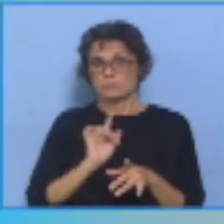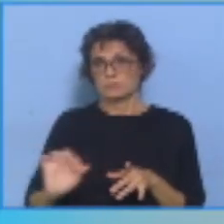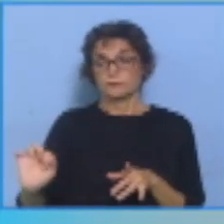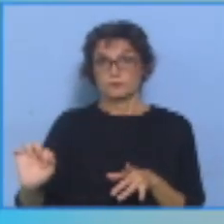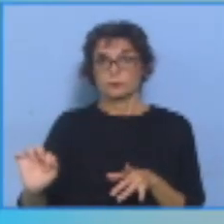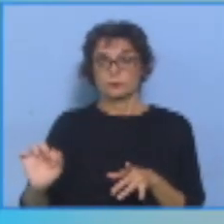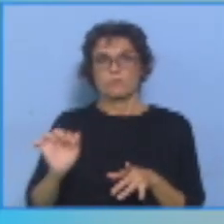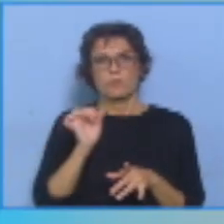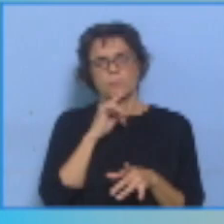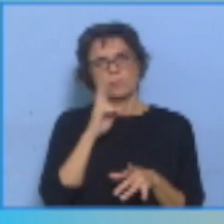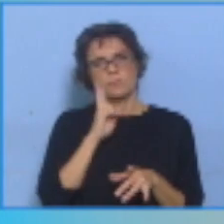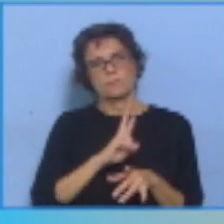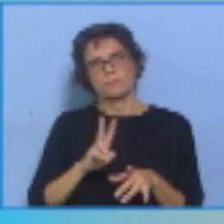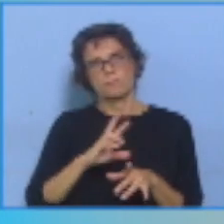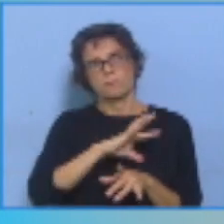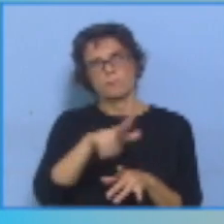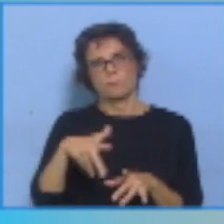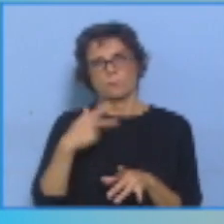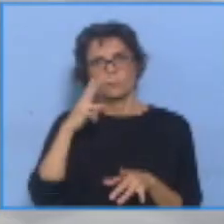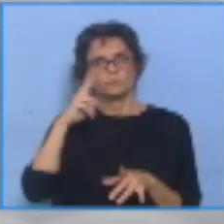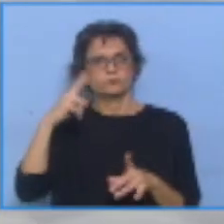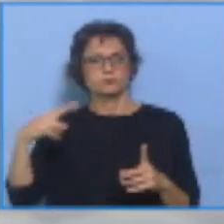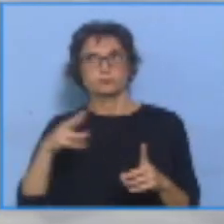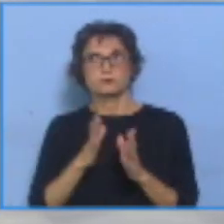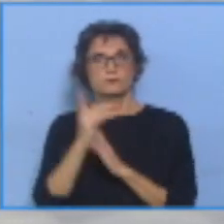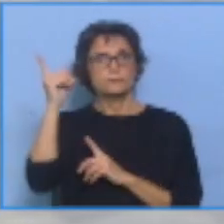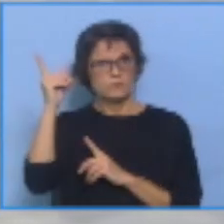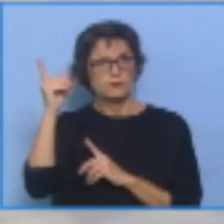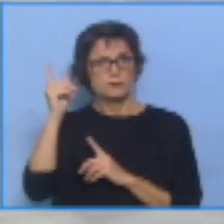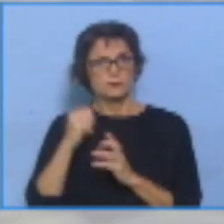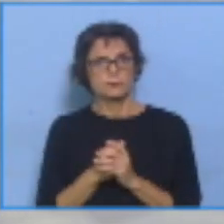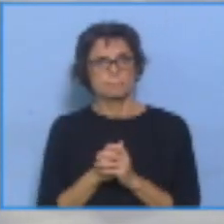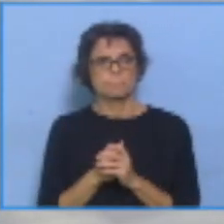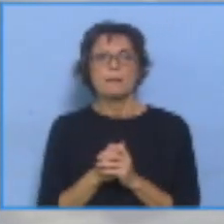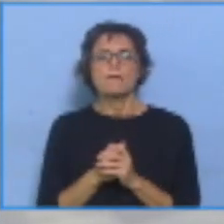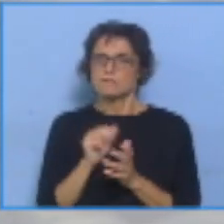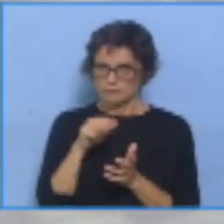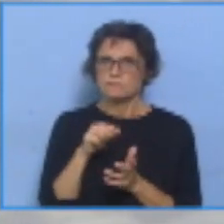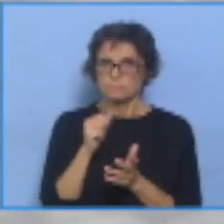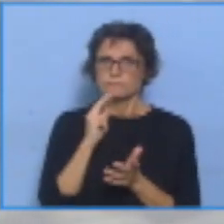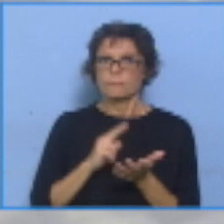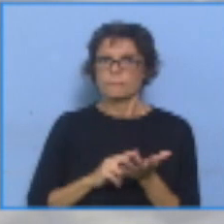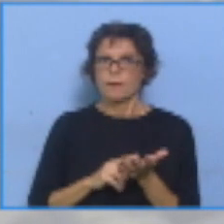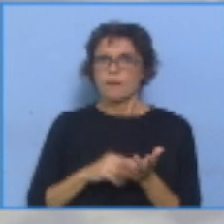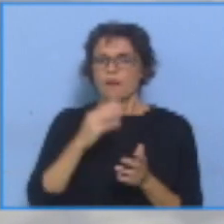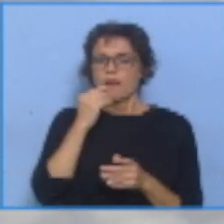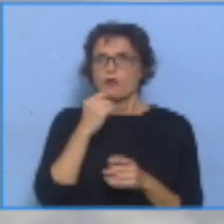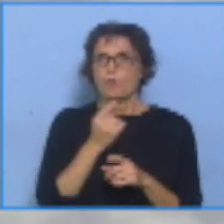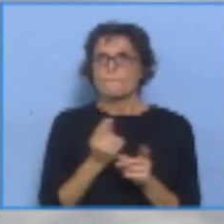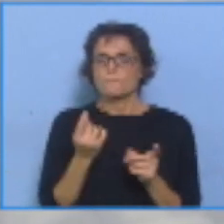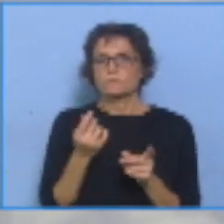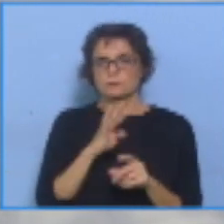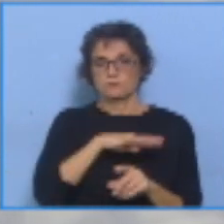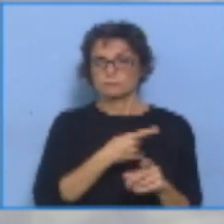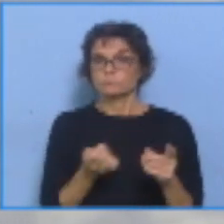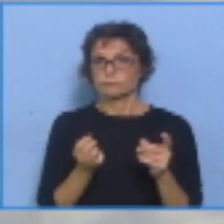por Deus? Eu estou convencido que sim. Agrada-me muito a poesia de Sofia nesta ótica de